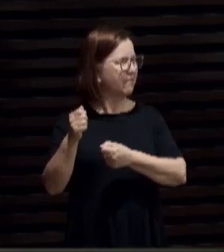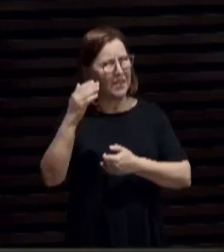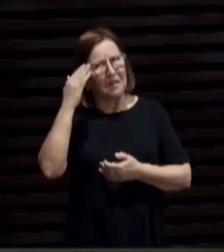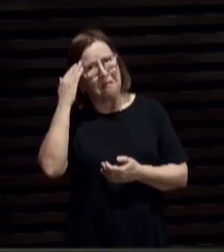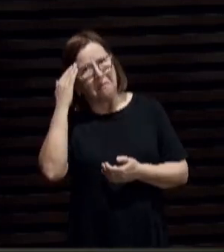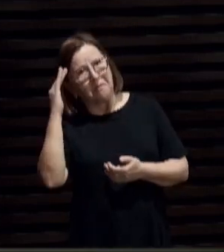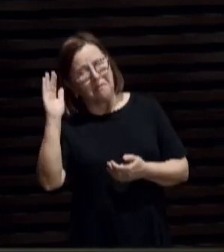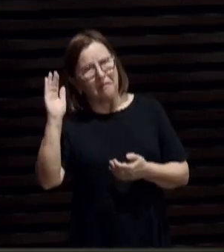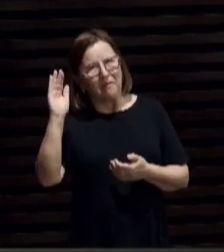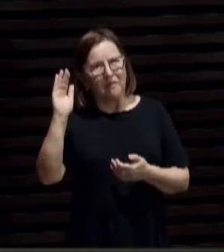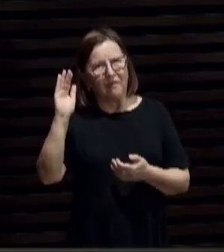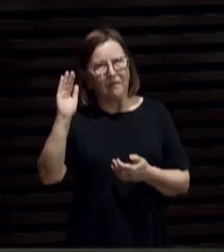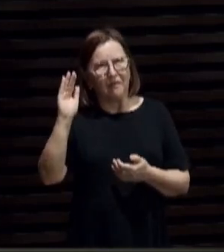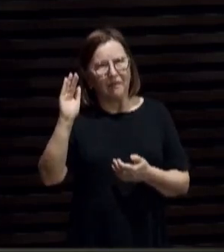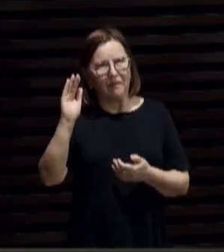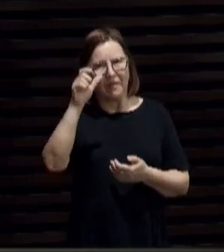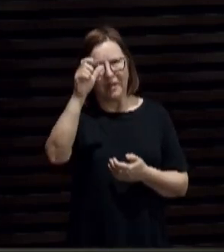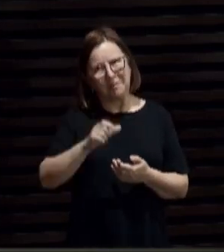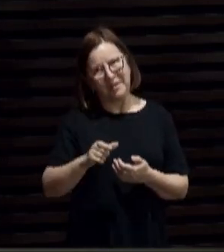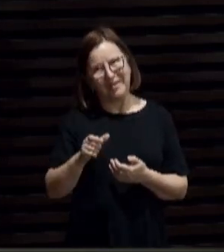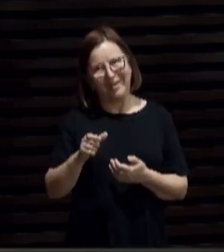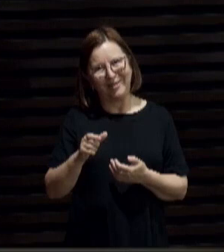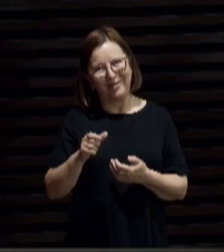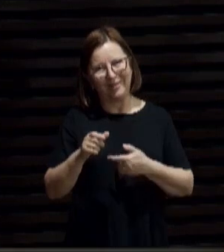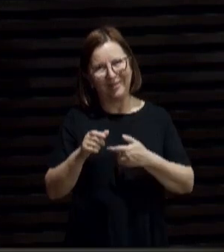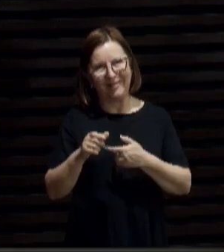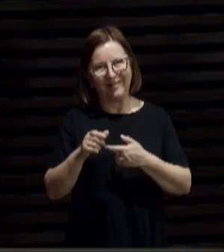ser pescador, costumo exagerar.